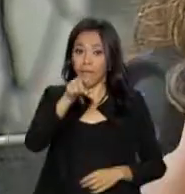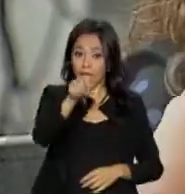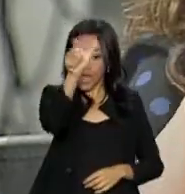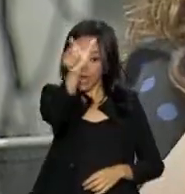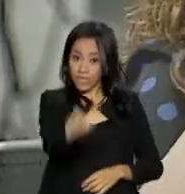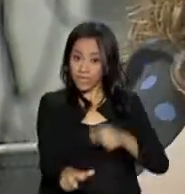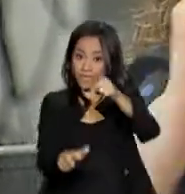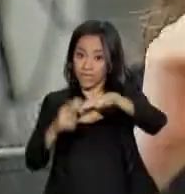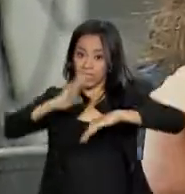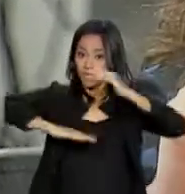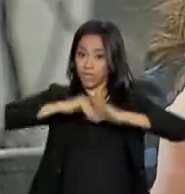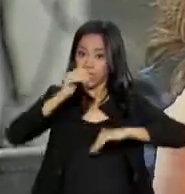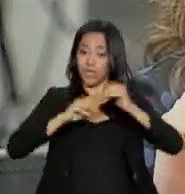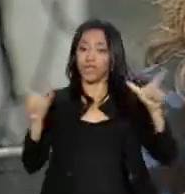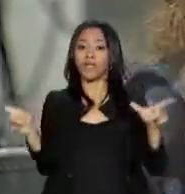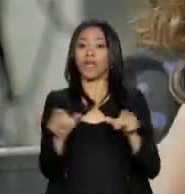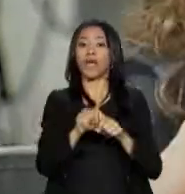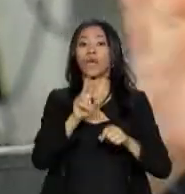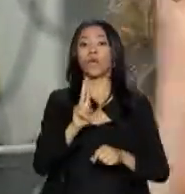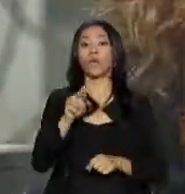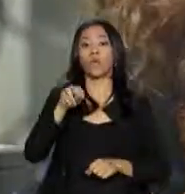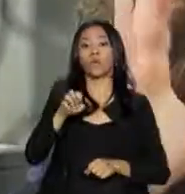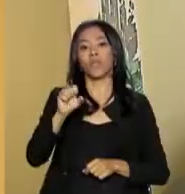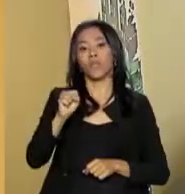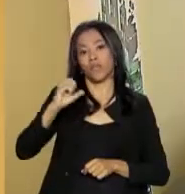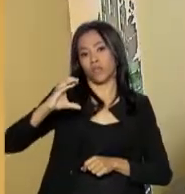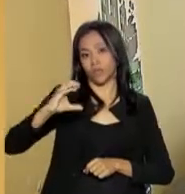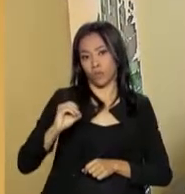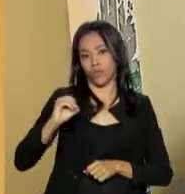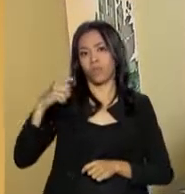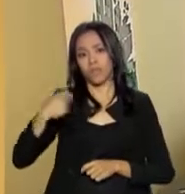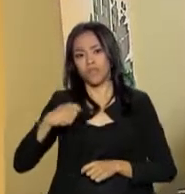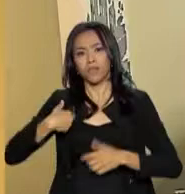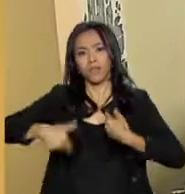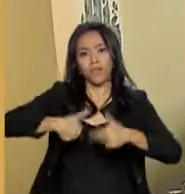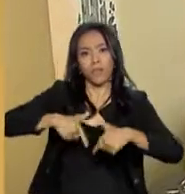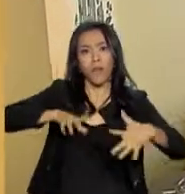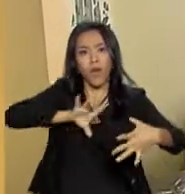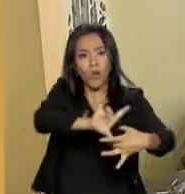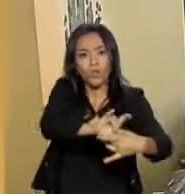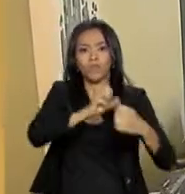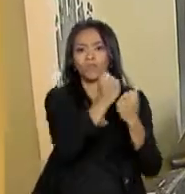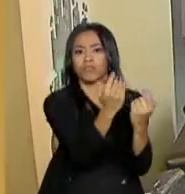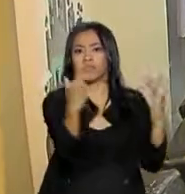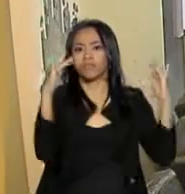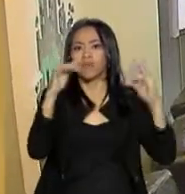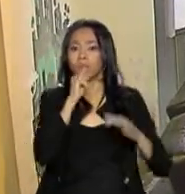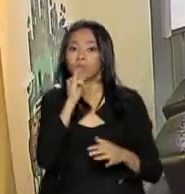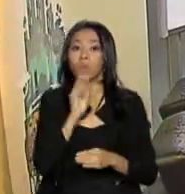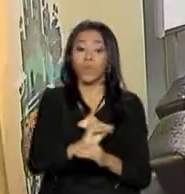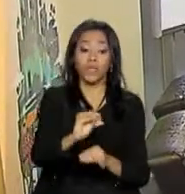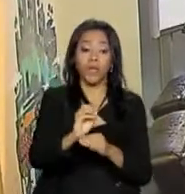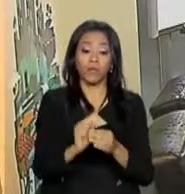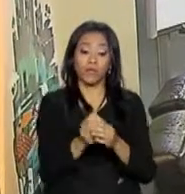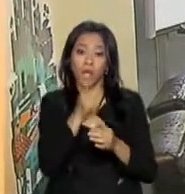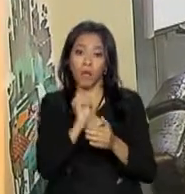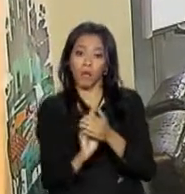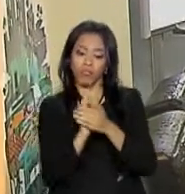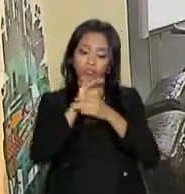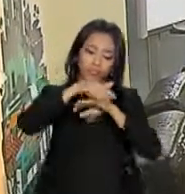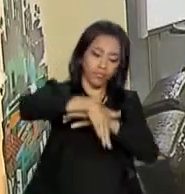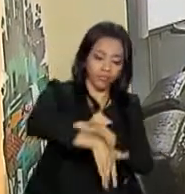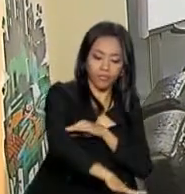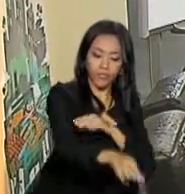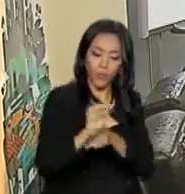é preciso mesclar as soluções que agem em conjunto com a natureza, como a recuperação de nascentes e aquelas que vêm